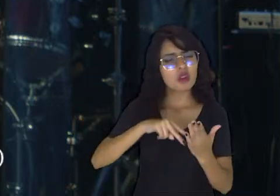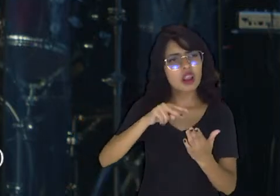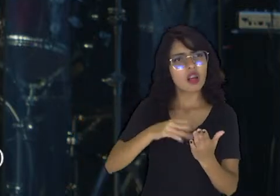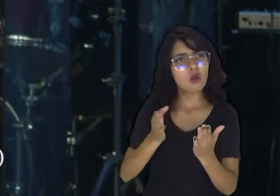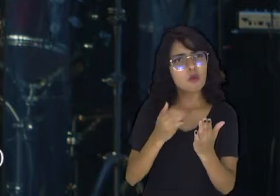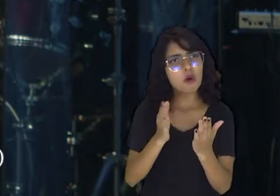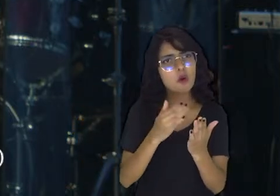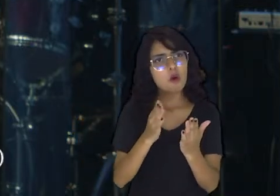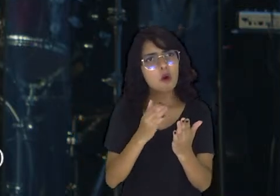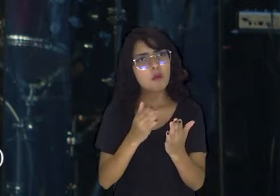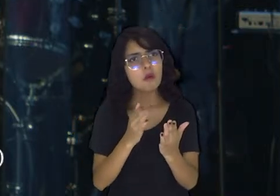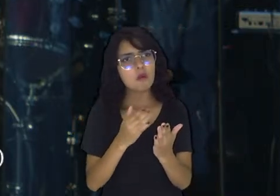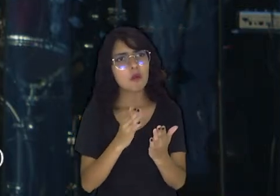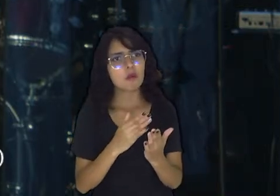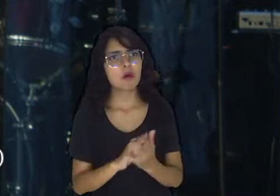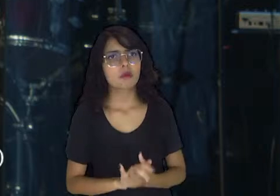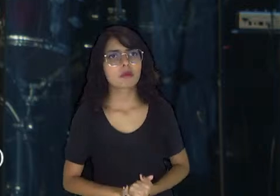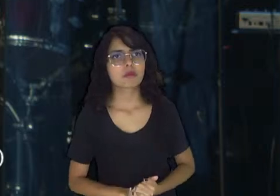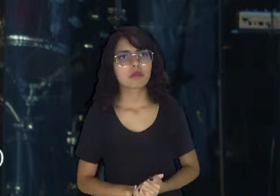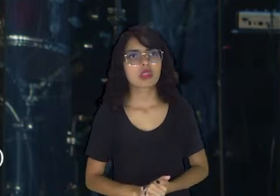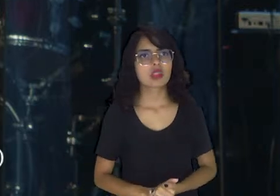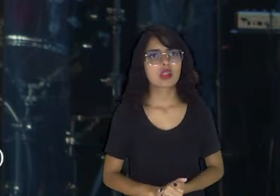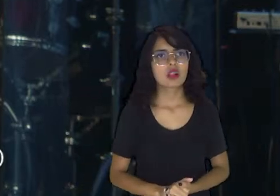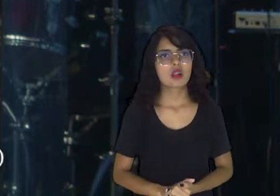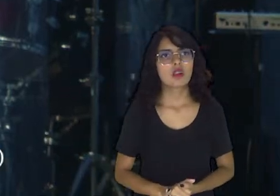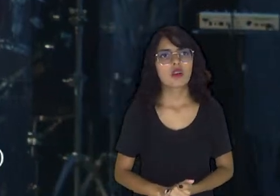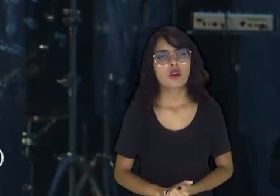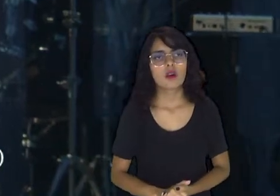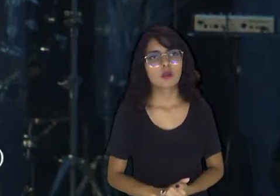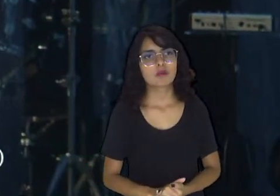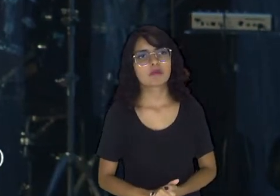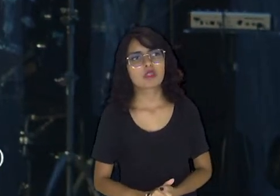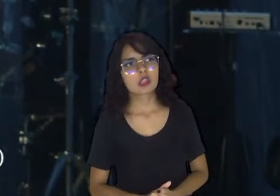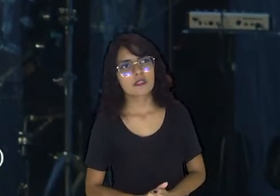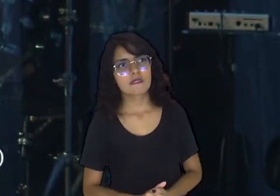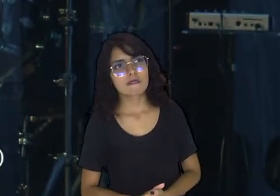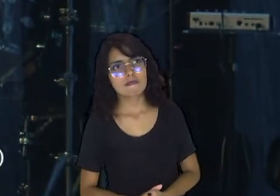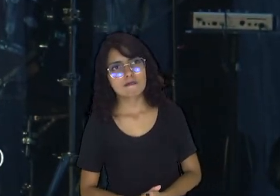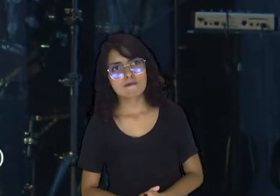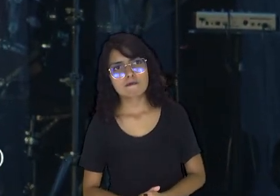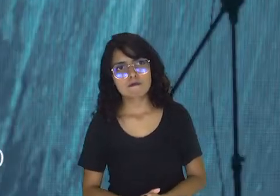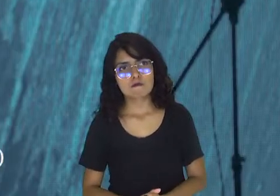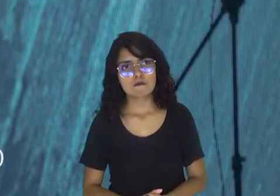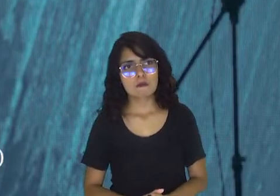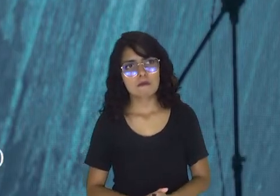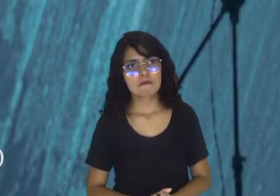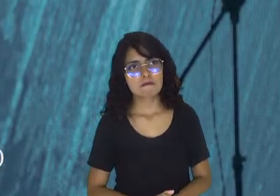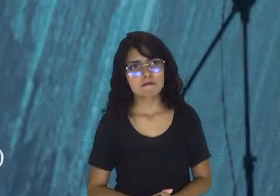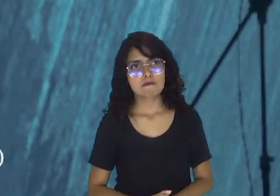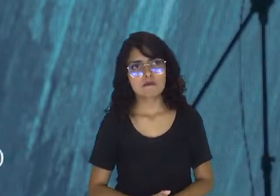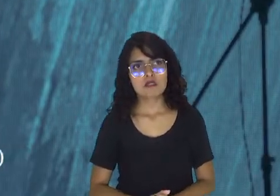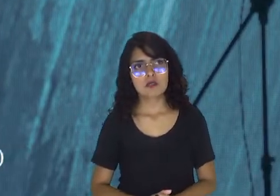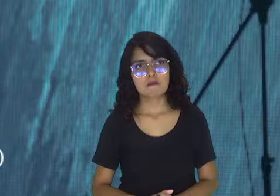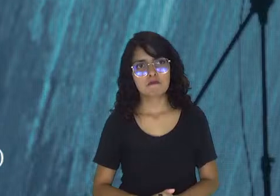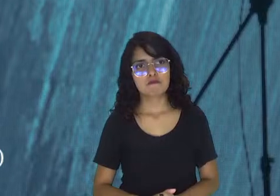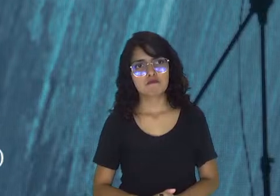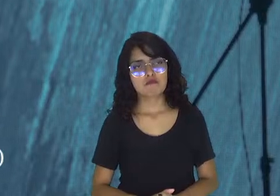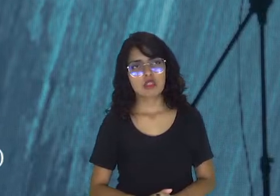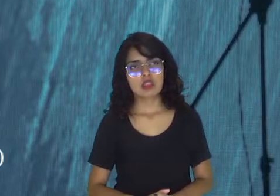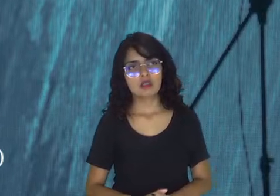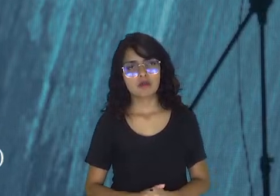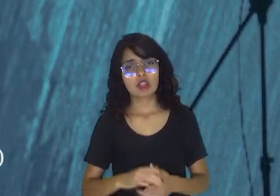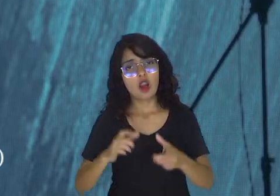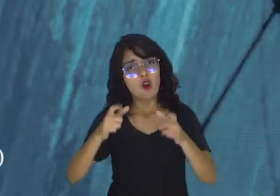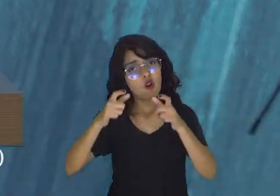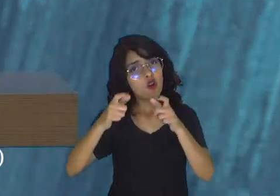sei se é de alguns livros que nós estamos lendo, se alguém souber pode falar, que talvez o maior lugar